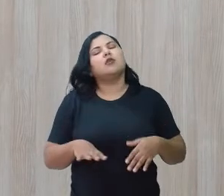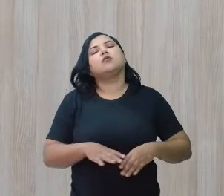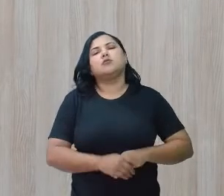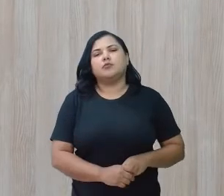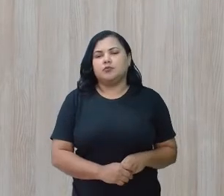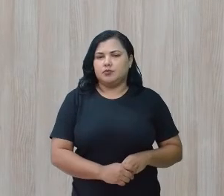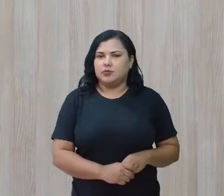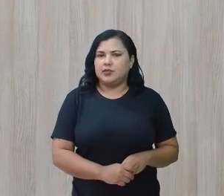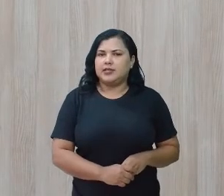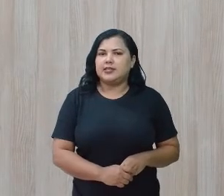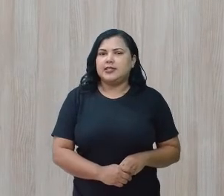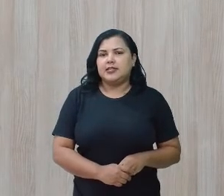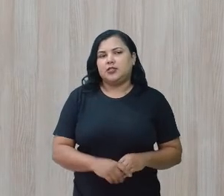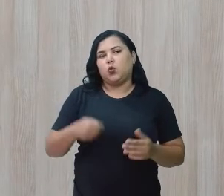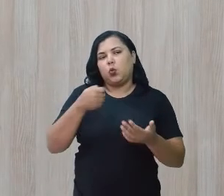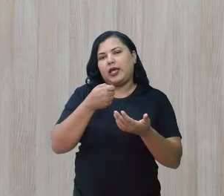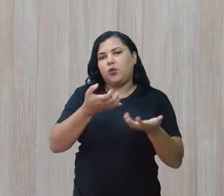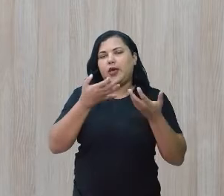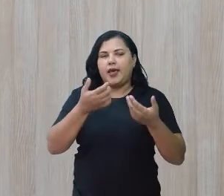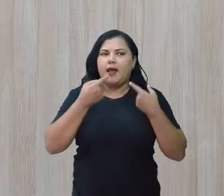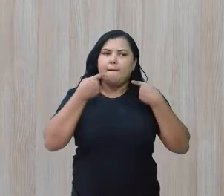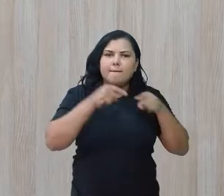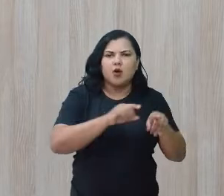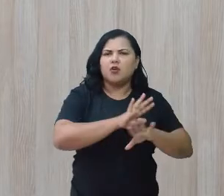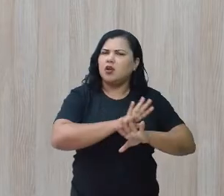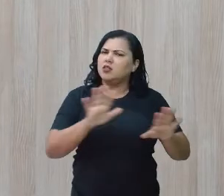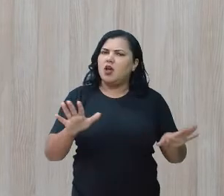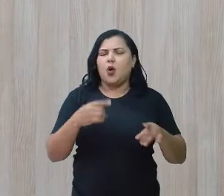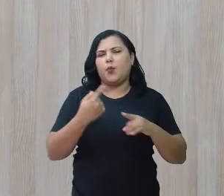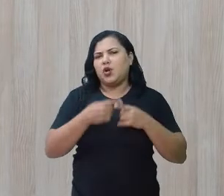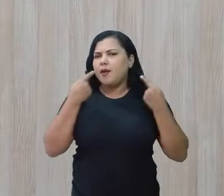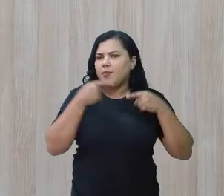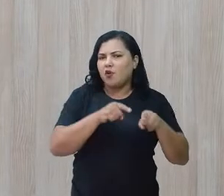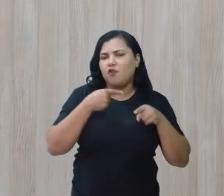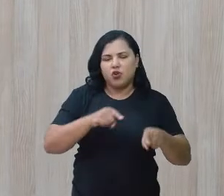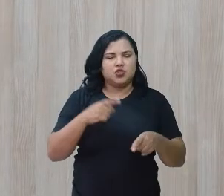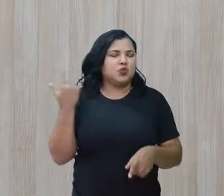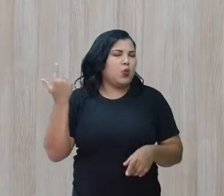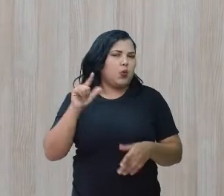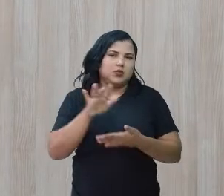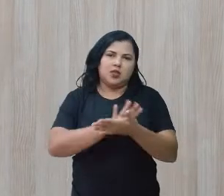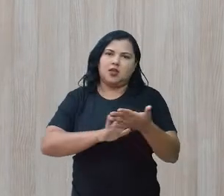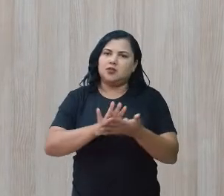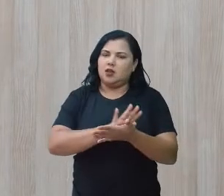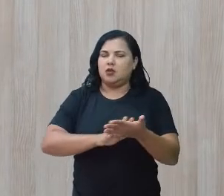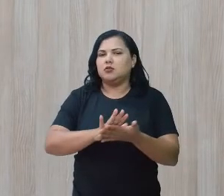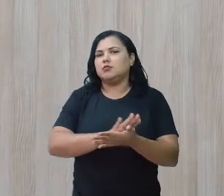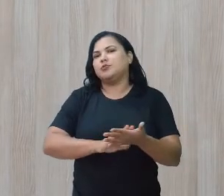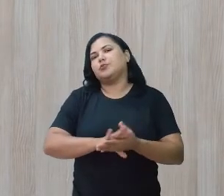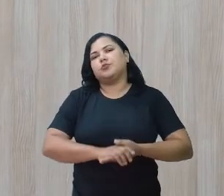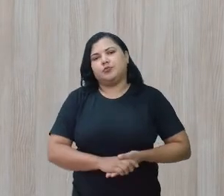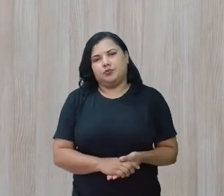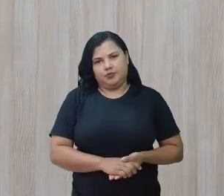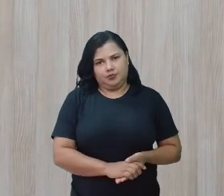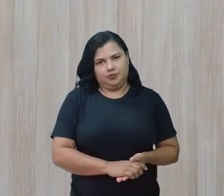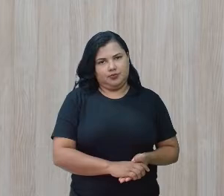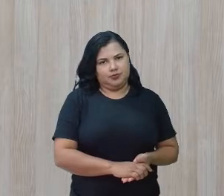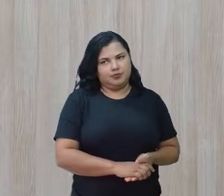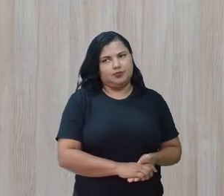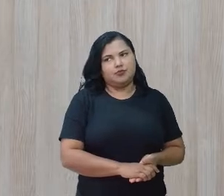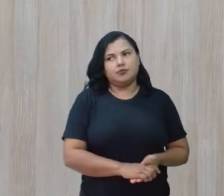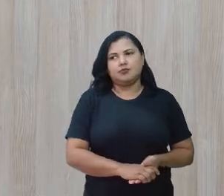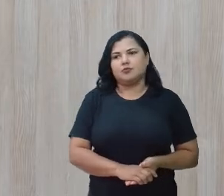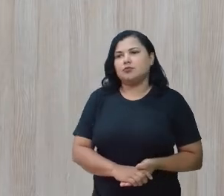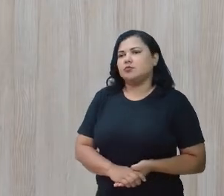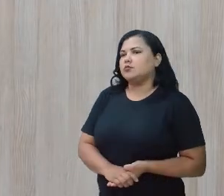sossegada, sem a tentativa de ofender ninguém, porque com ofensa a gente não tem diálogo, a gente não chega a lugar nenhum, tá